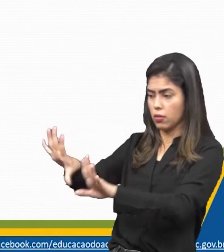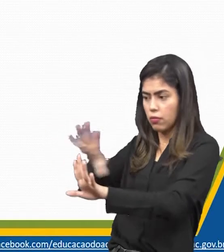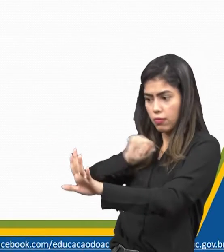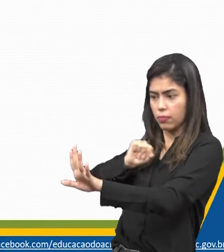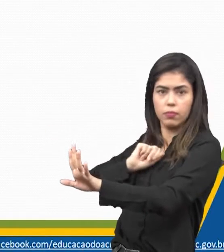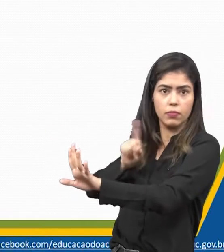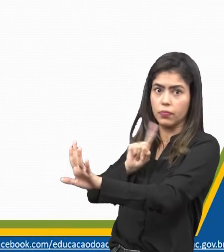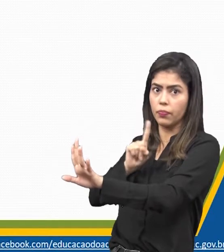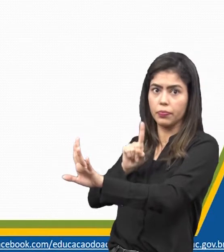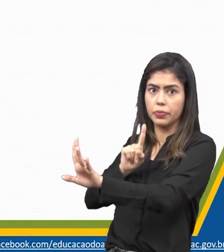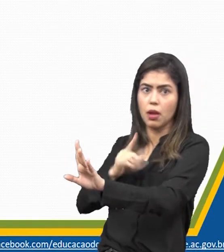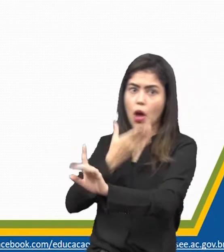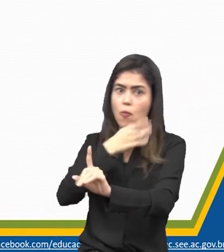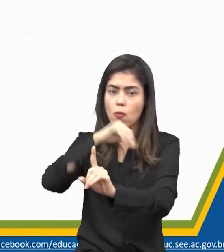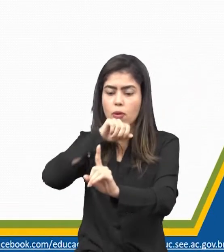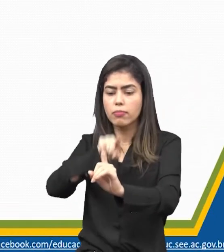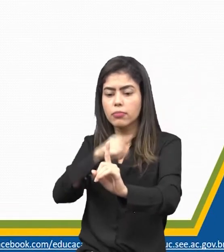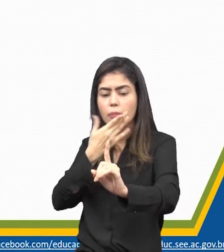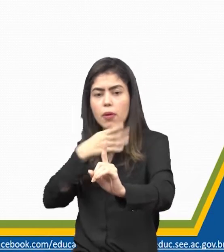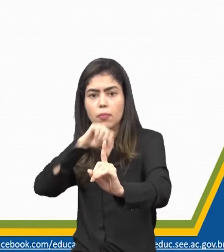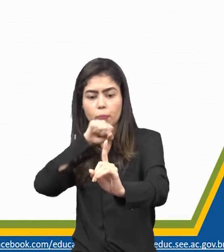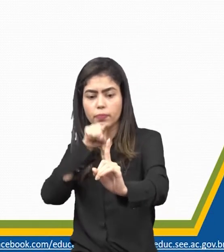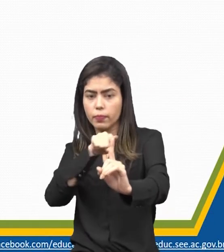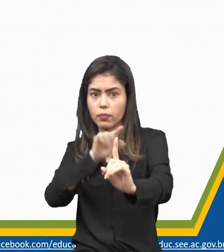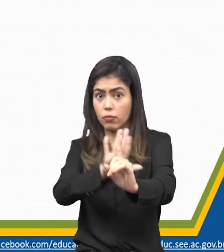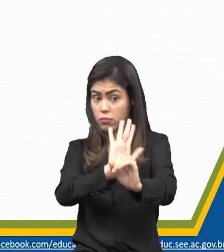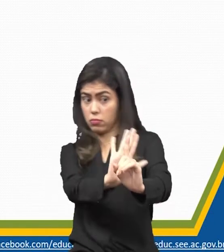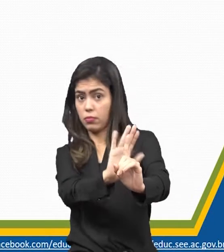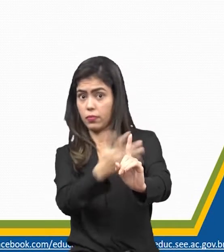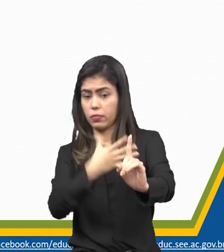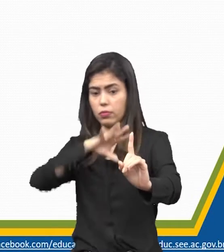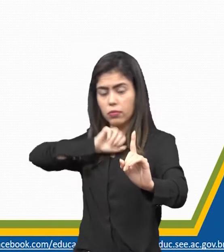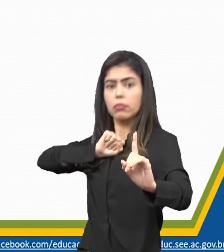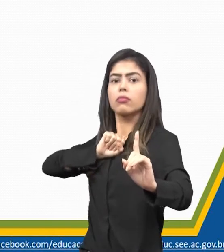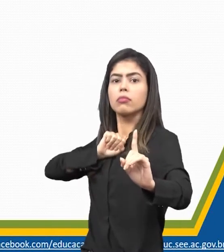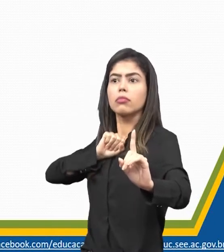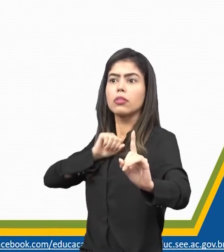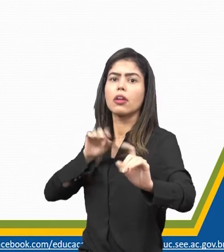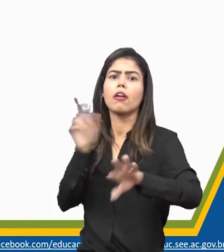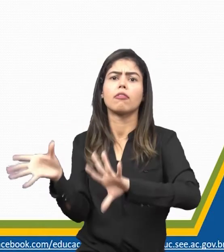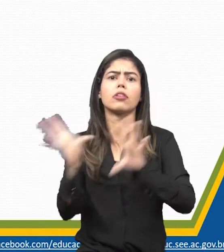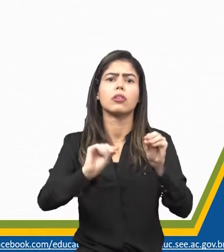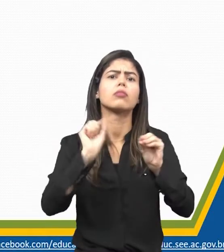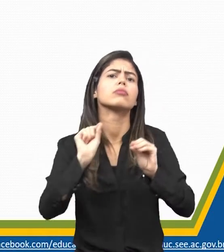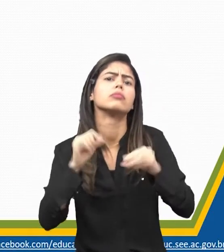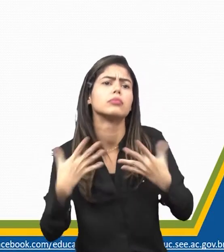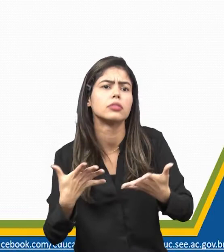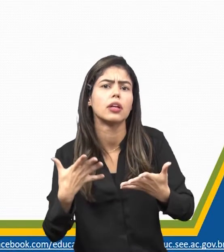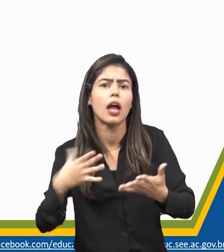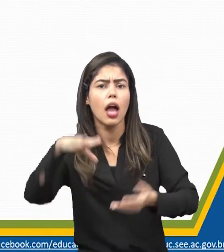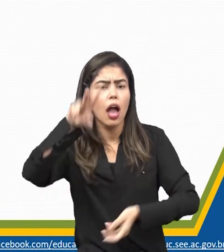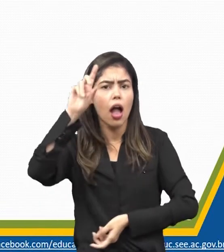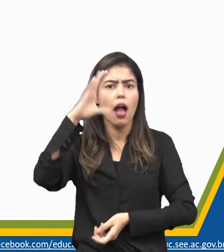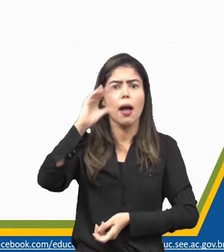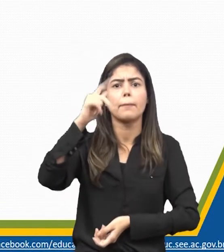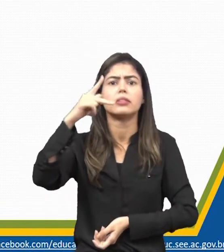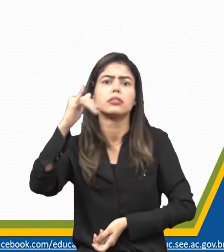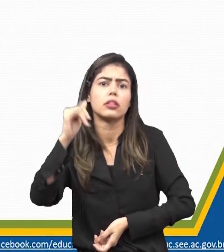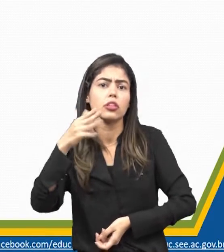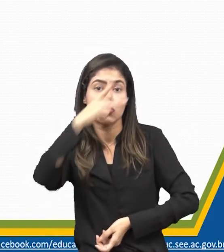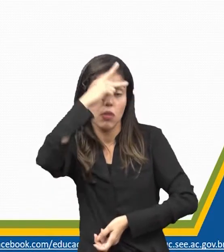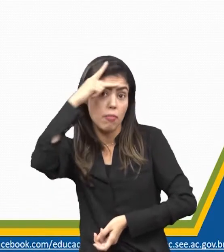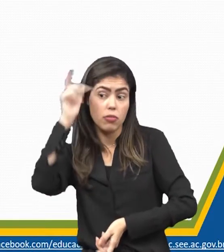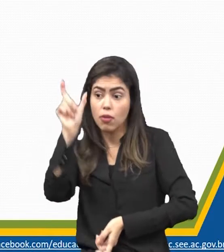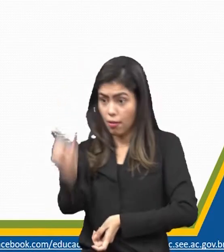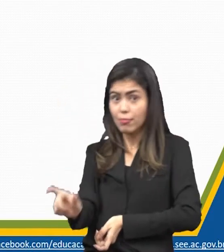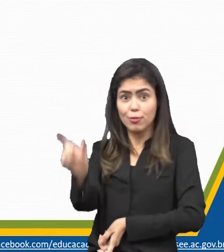não é herdada. Ela também não é racional, tá? Mas ela vem de onde? Ela vem da capacidade de